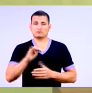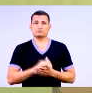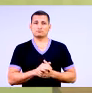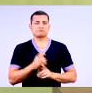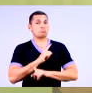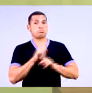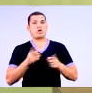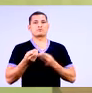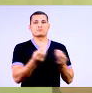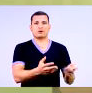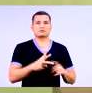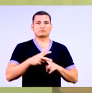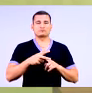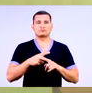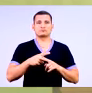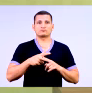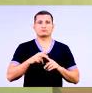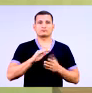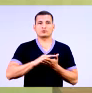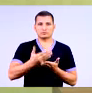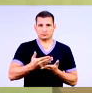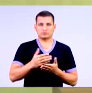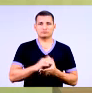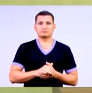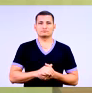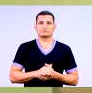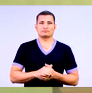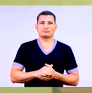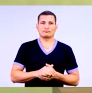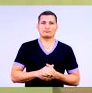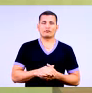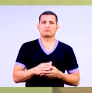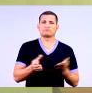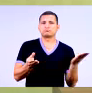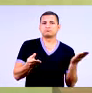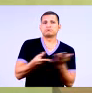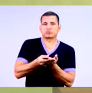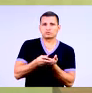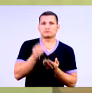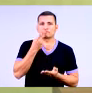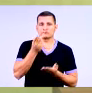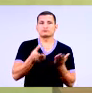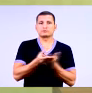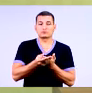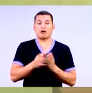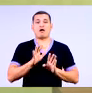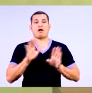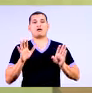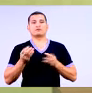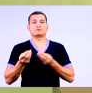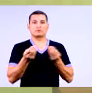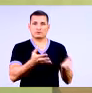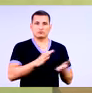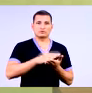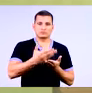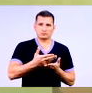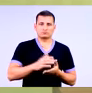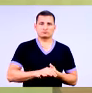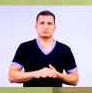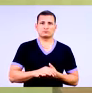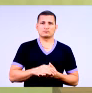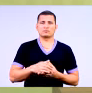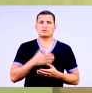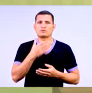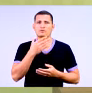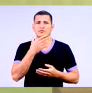o notebook. Por fim, quase que por uma ameaça jurídica, ele entrega o notebook. O cliente, desconfiado da demora, leva o notebook para